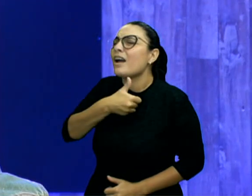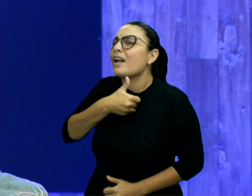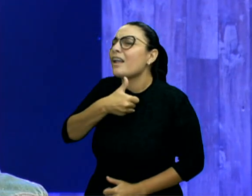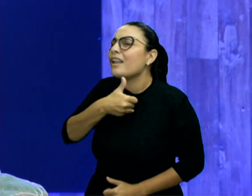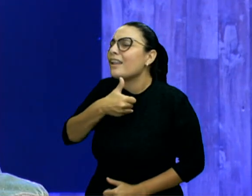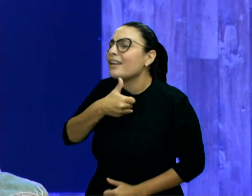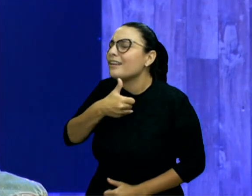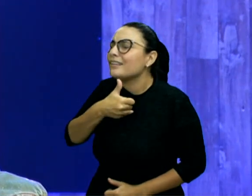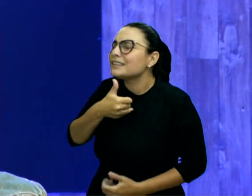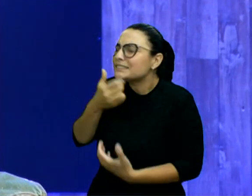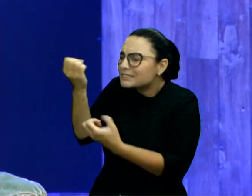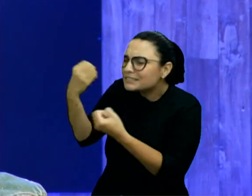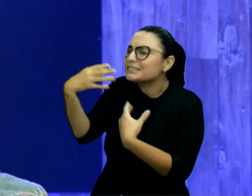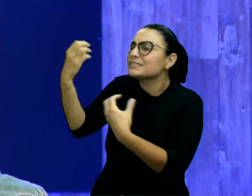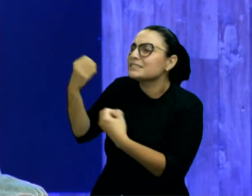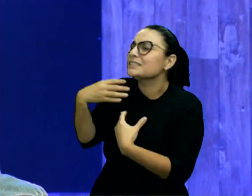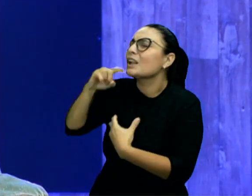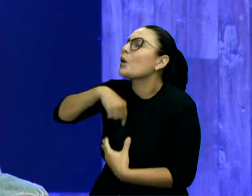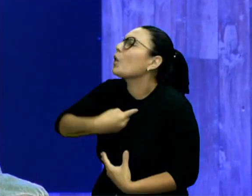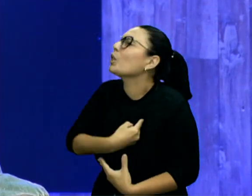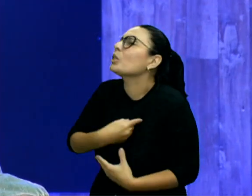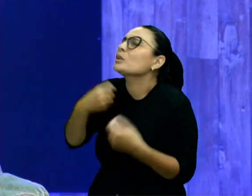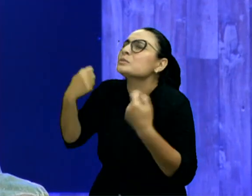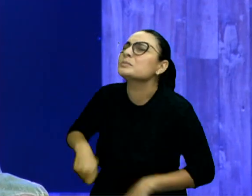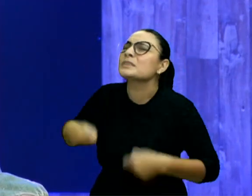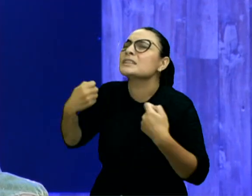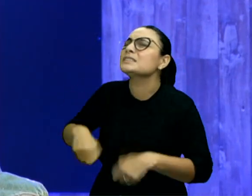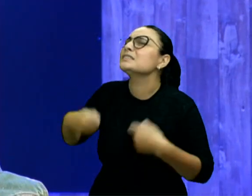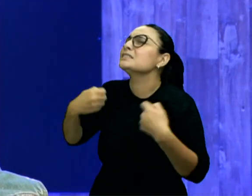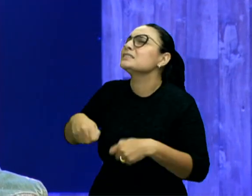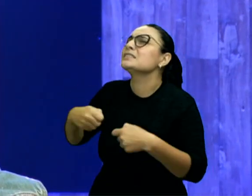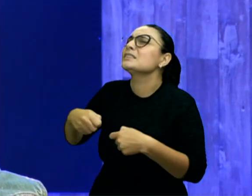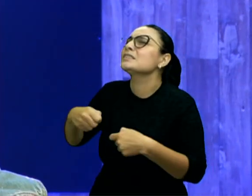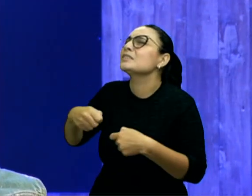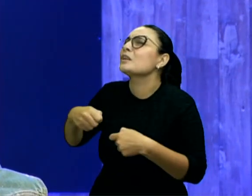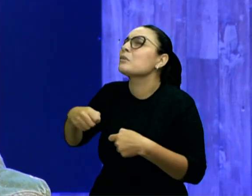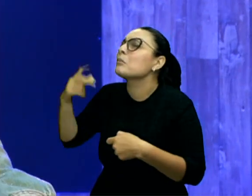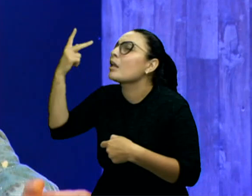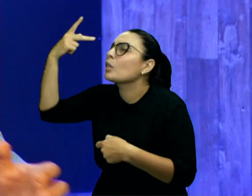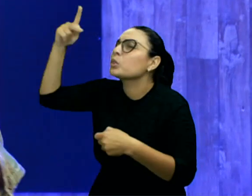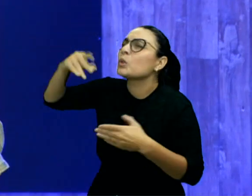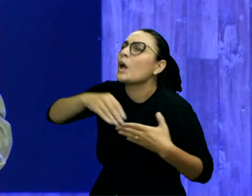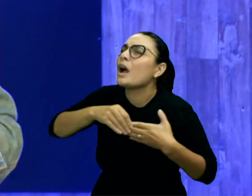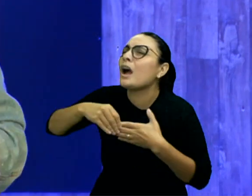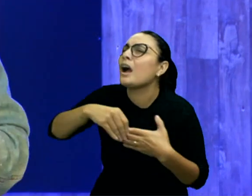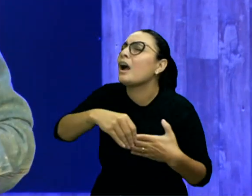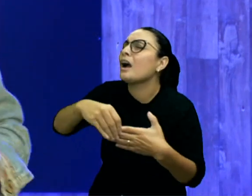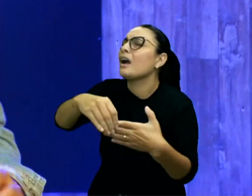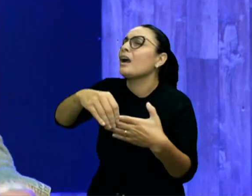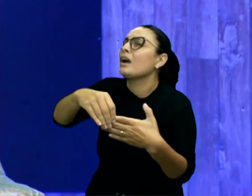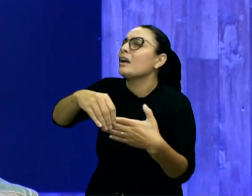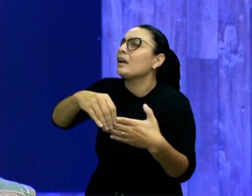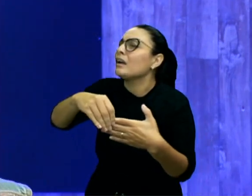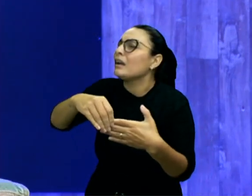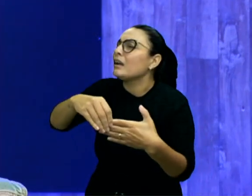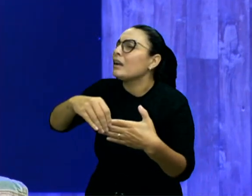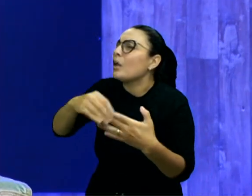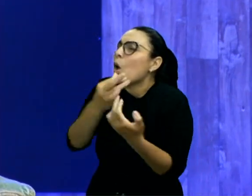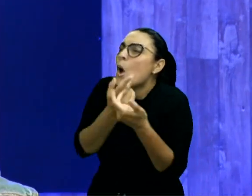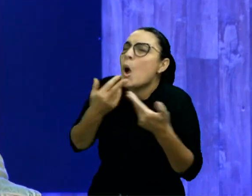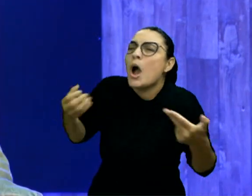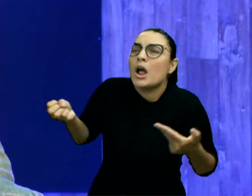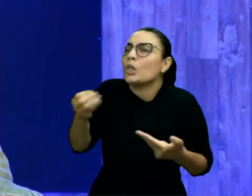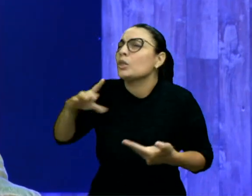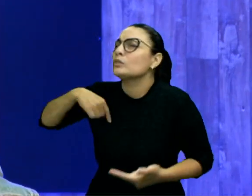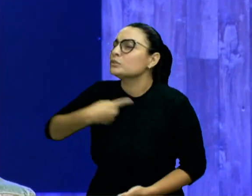nossos corações. Pai, nós precisamos de uma direção, nós precisamos, Pai, de algo para as nossas vidas, em